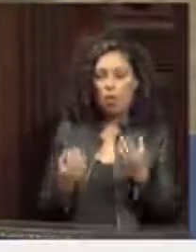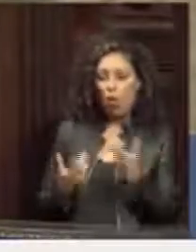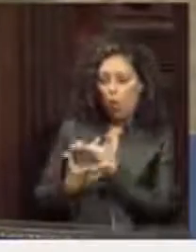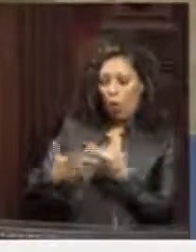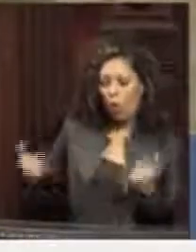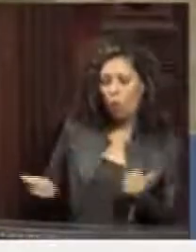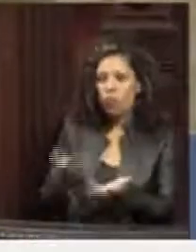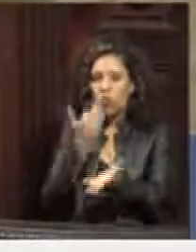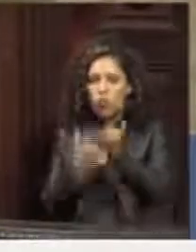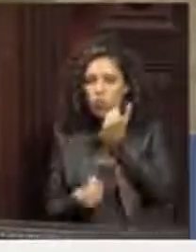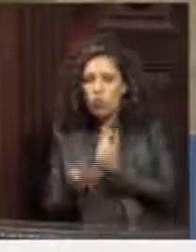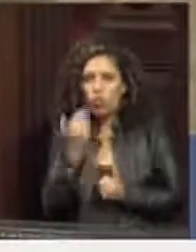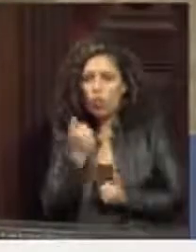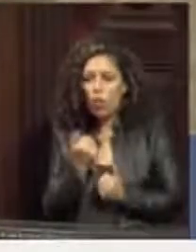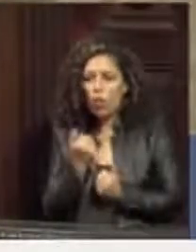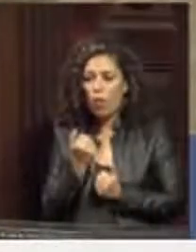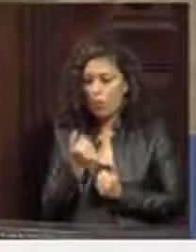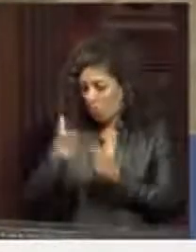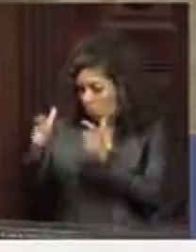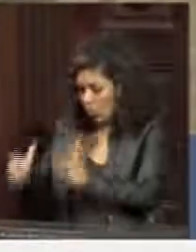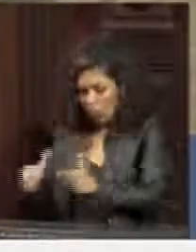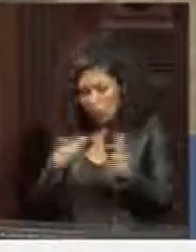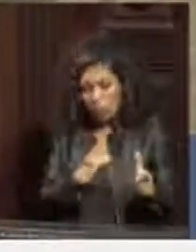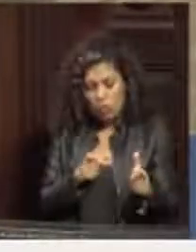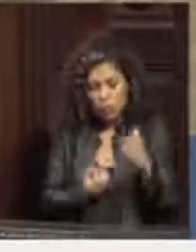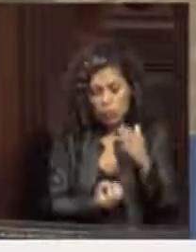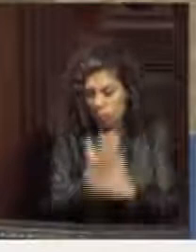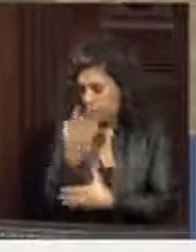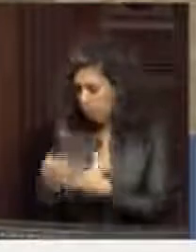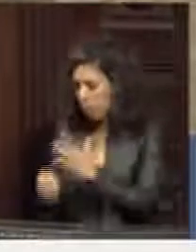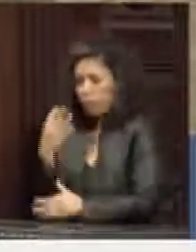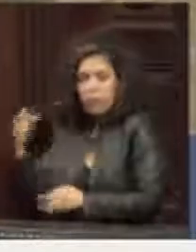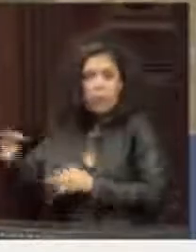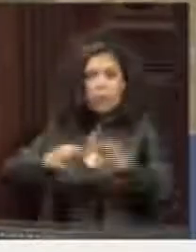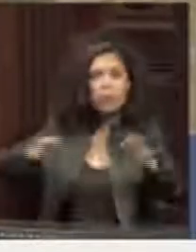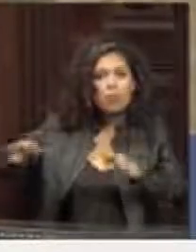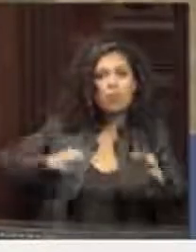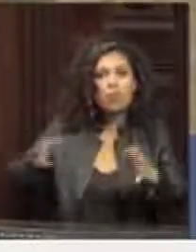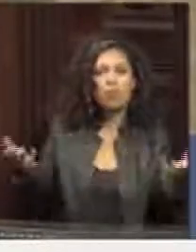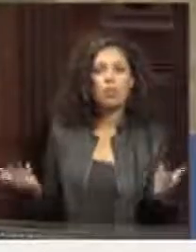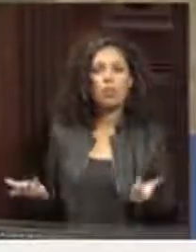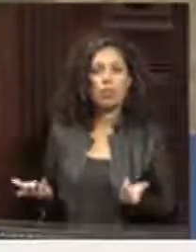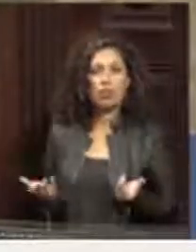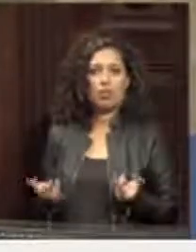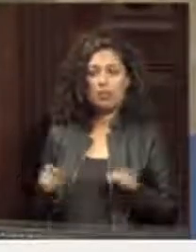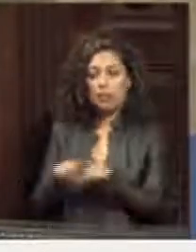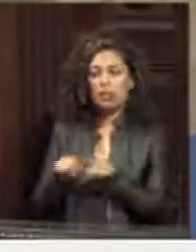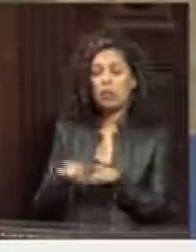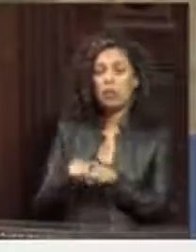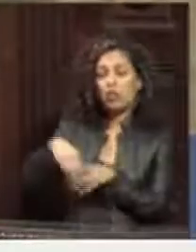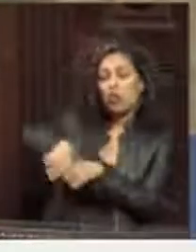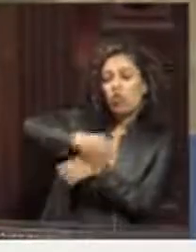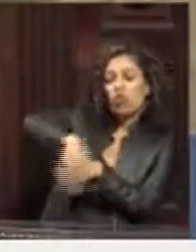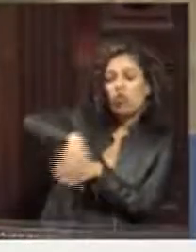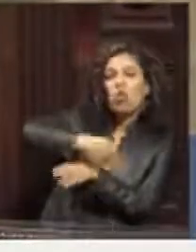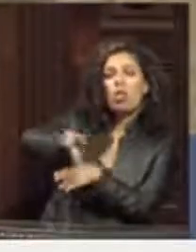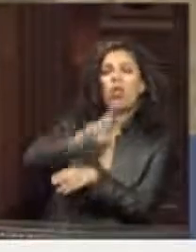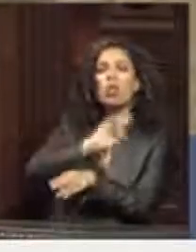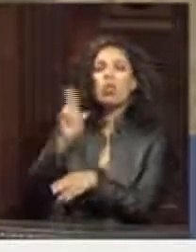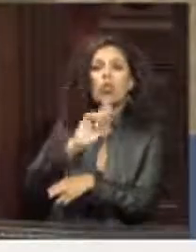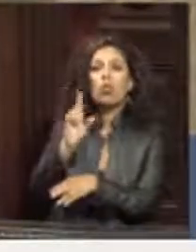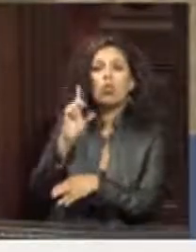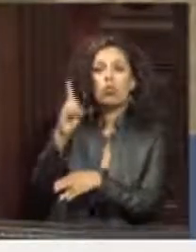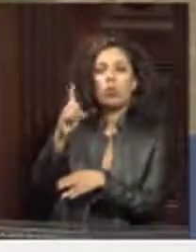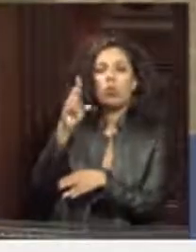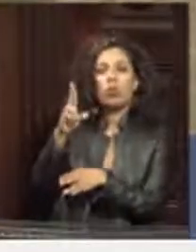aquela estrada, pô. A estrada está intransitável. Eu passei semana passada, senhores deputados, fui a Peribé no aniversário da cidade, passei, almocei em São